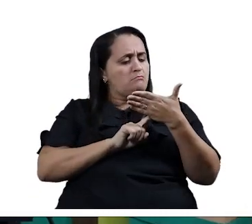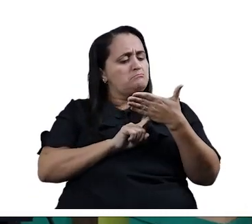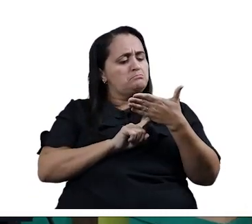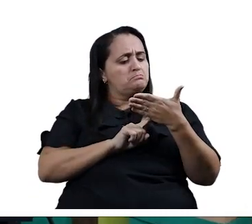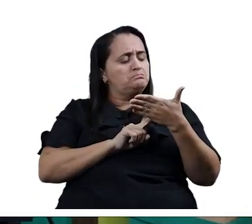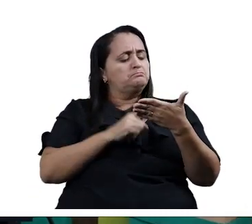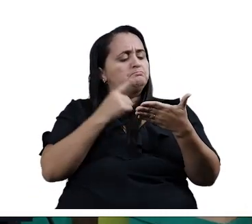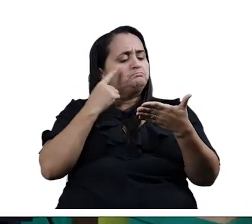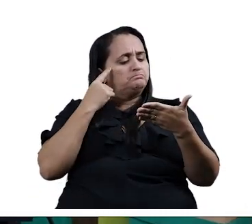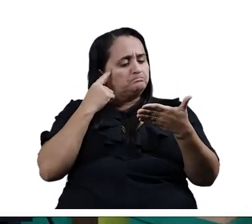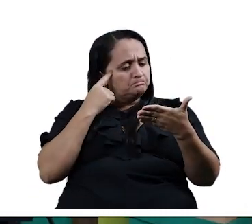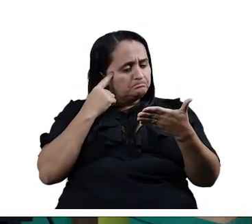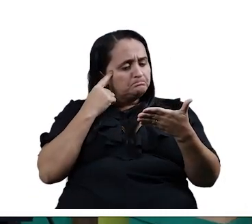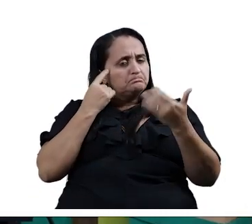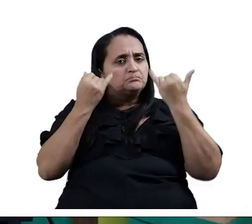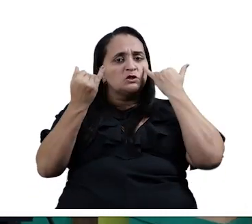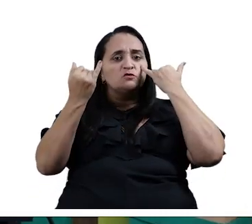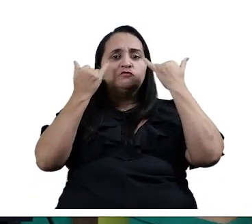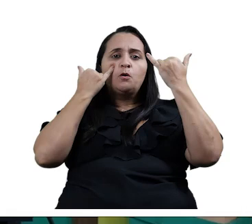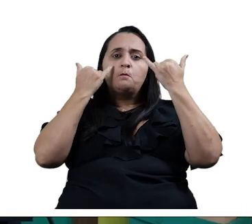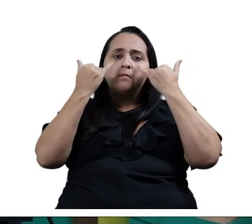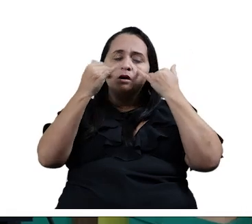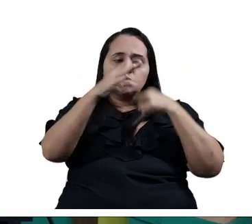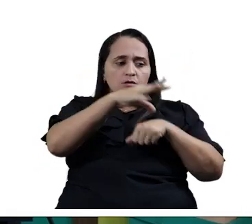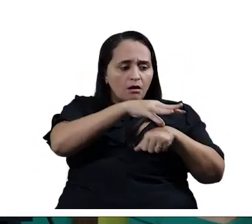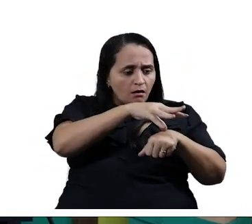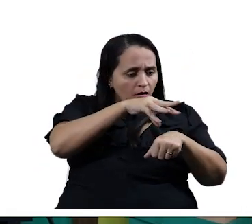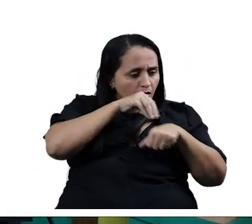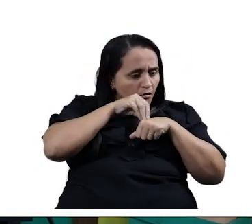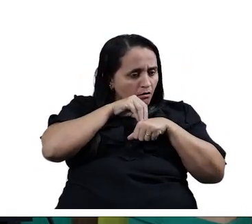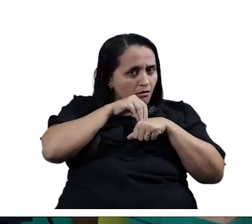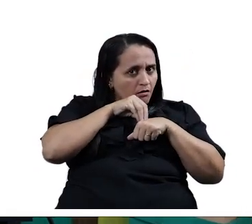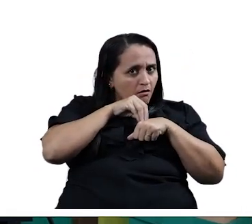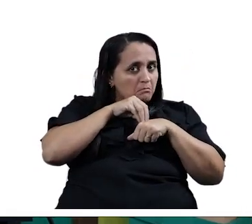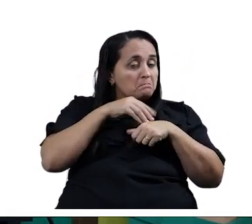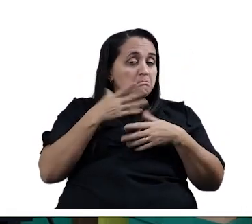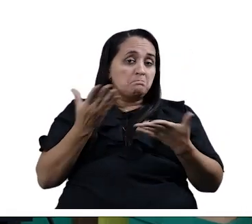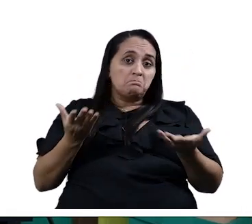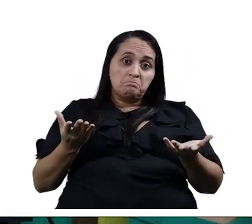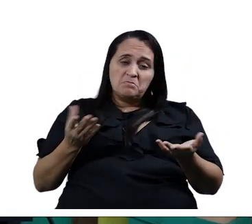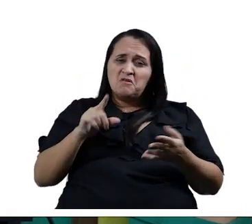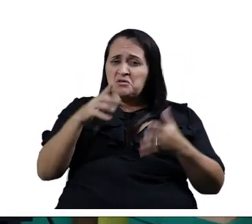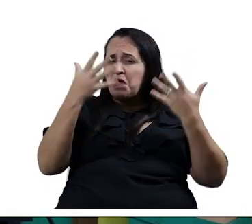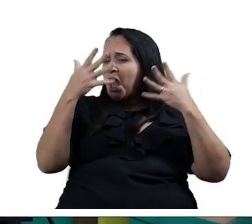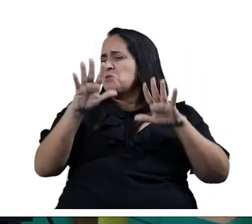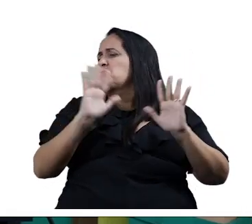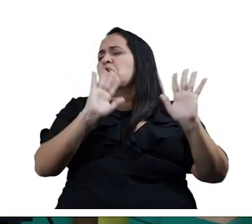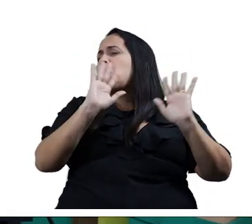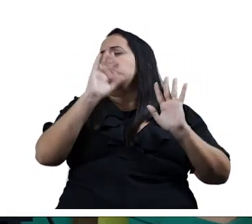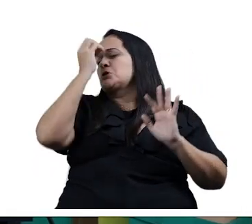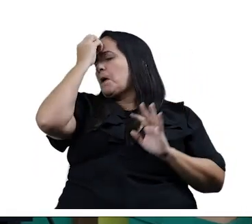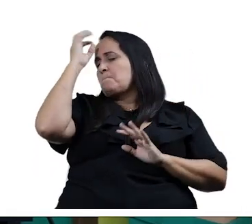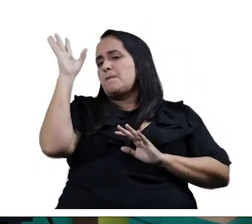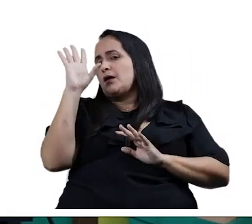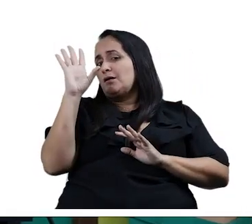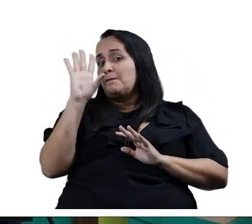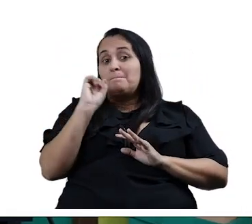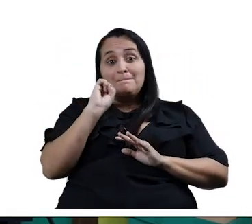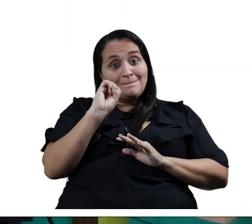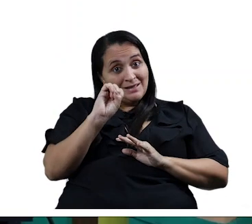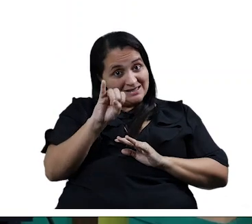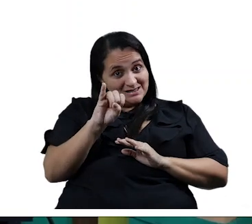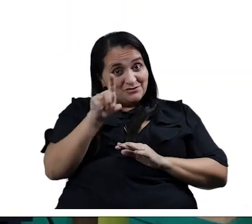vai ler e você vai ficar informado, querendo ou não querendo, se você ler uma notícia.